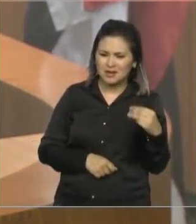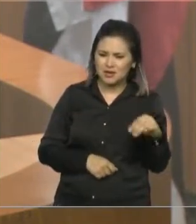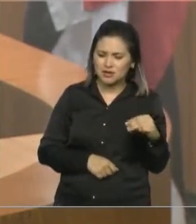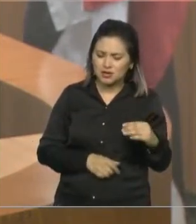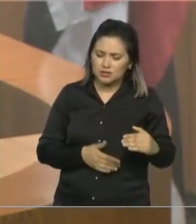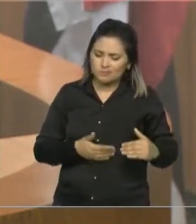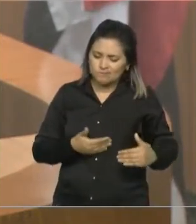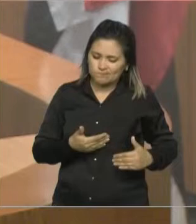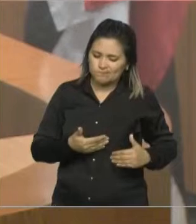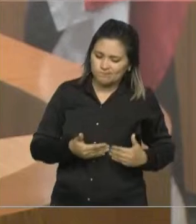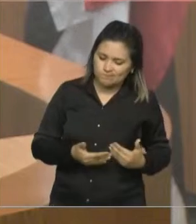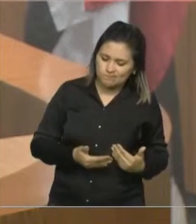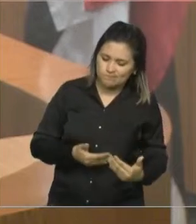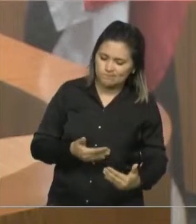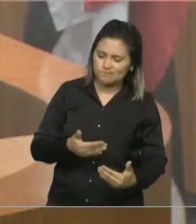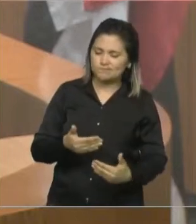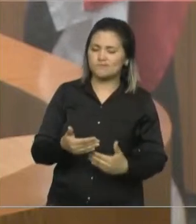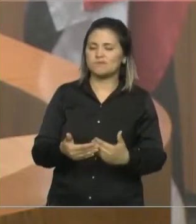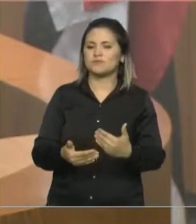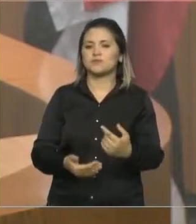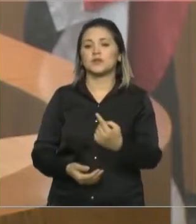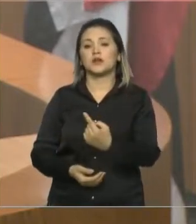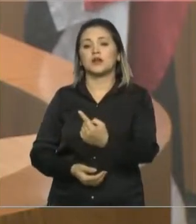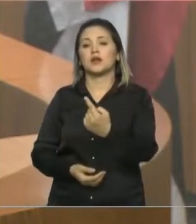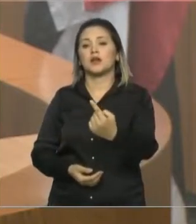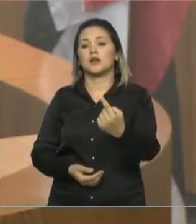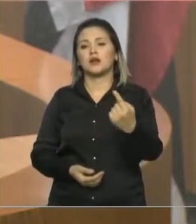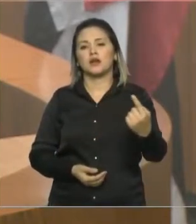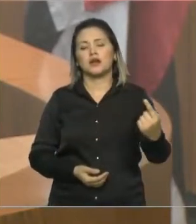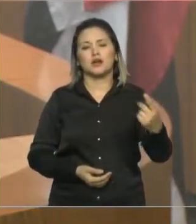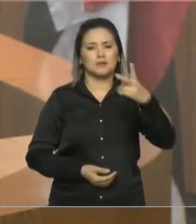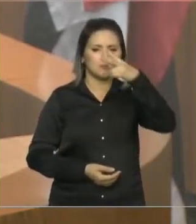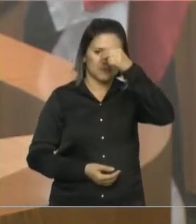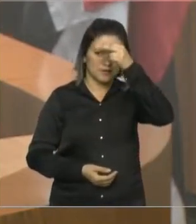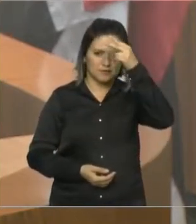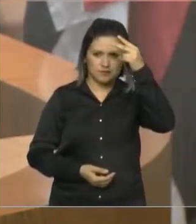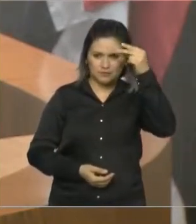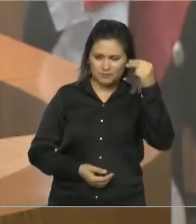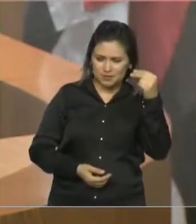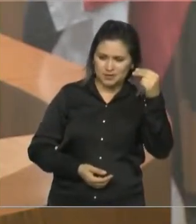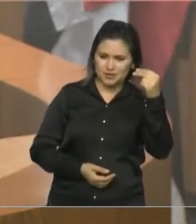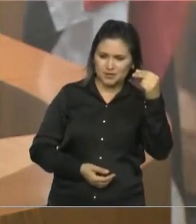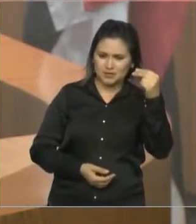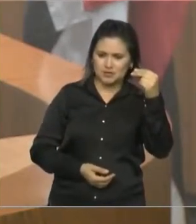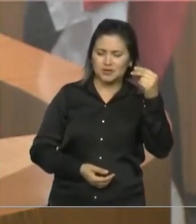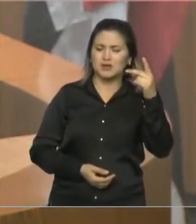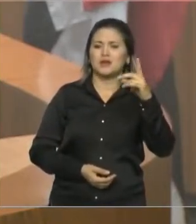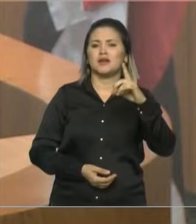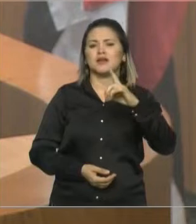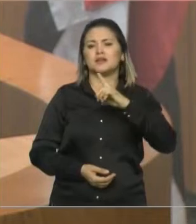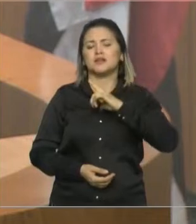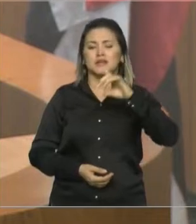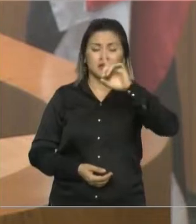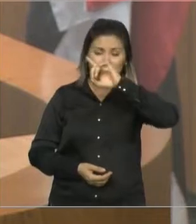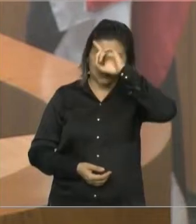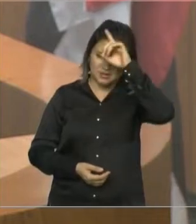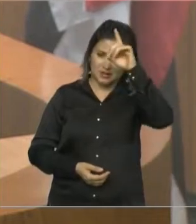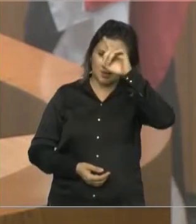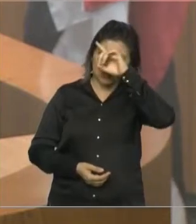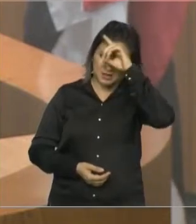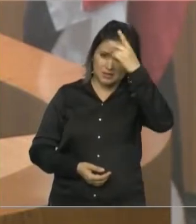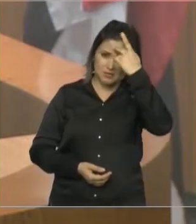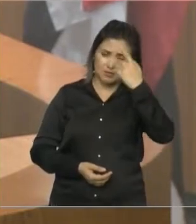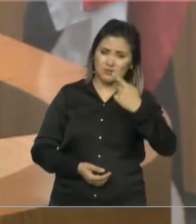no sentido de que cada cidade, cada prefeito, cada agente político se insira, de fato, como um instrumento de